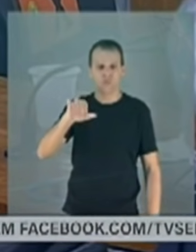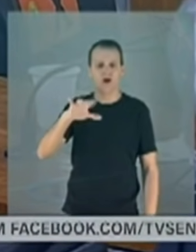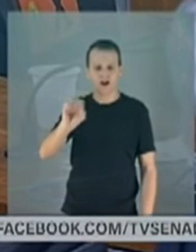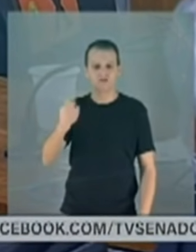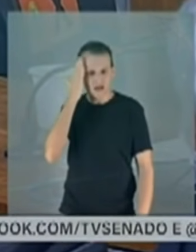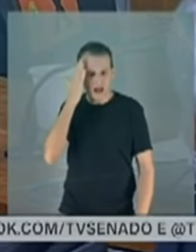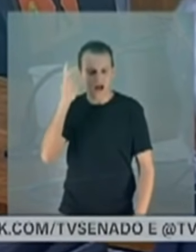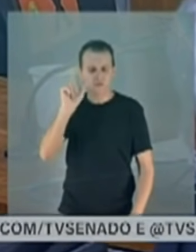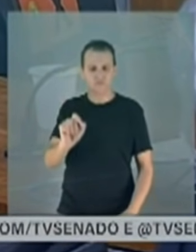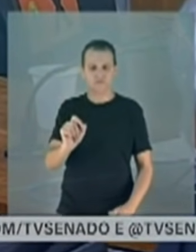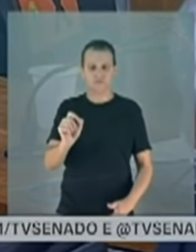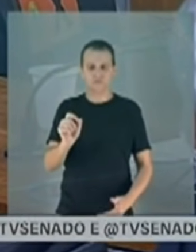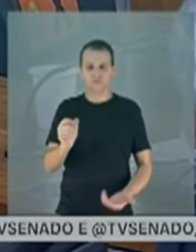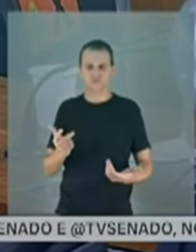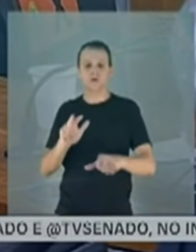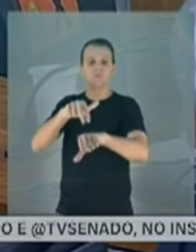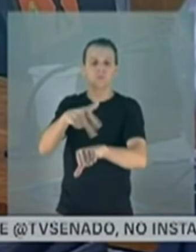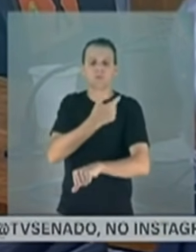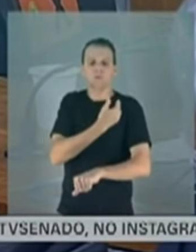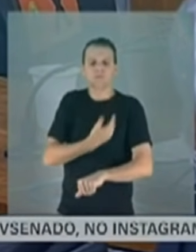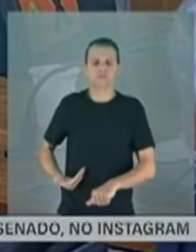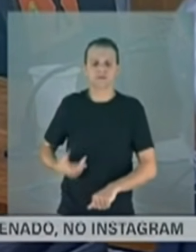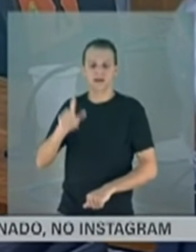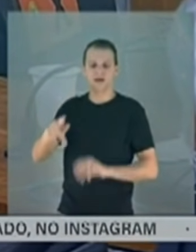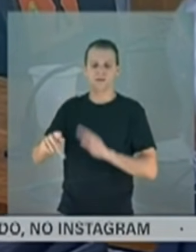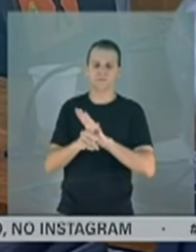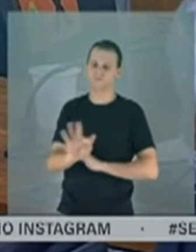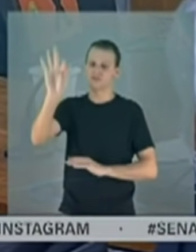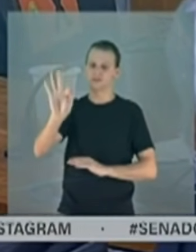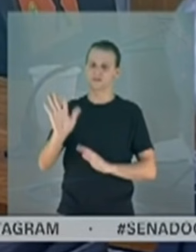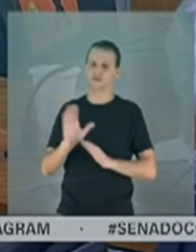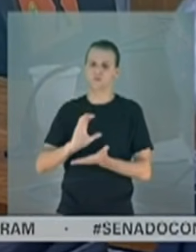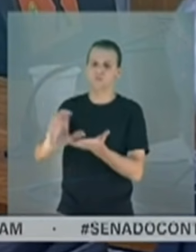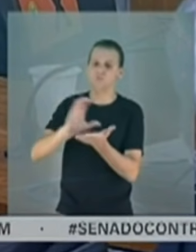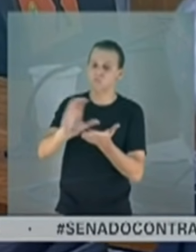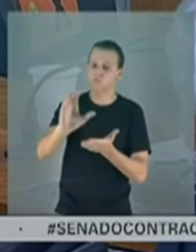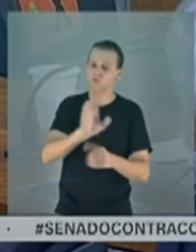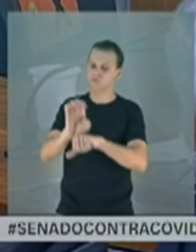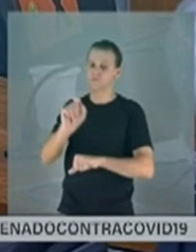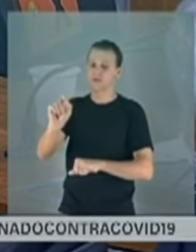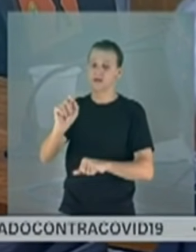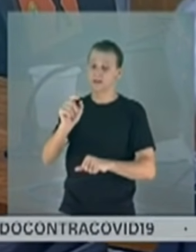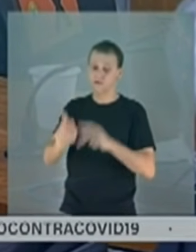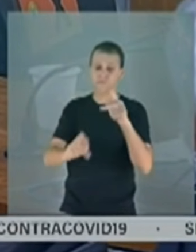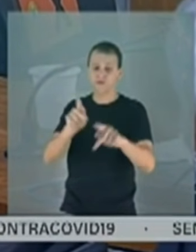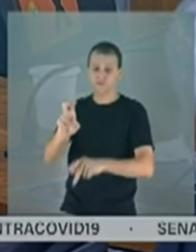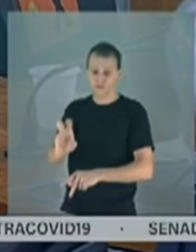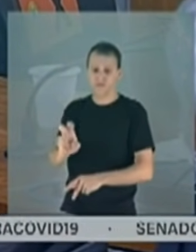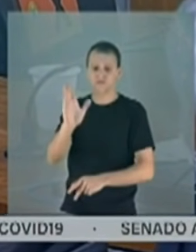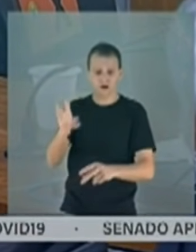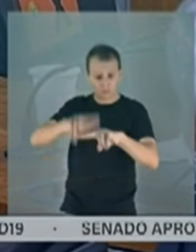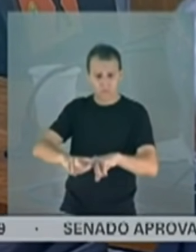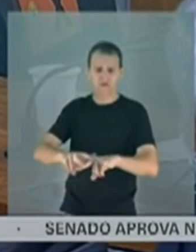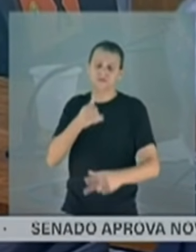o ato do presidente se refere a recursos federais, foram recursos do Estado. Essas pessoas foram presas. Infelizmente,